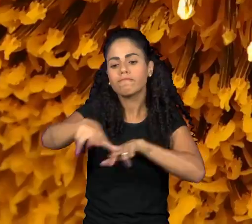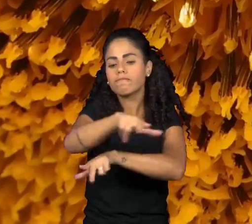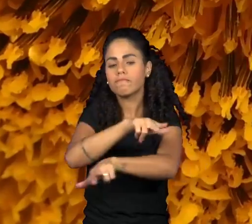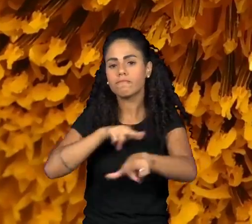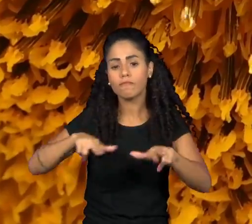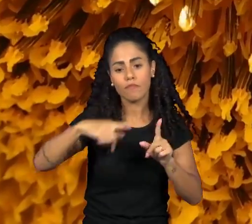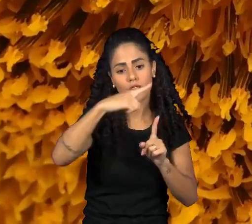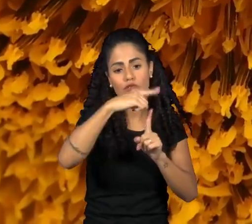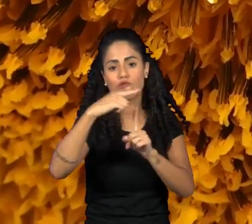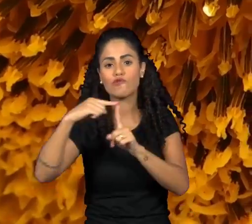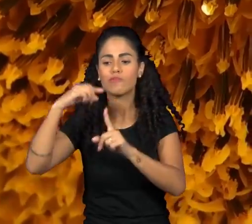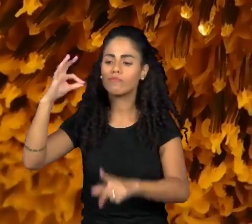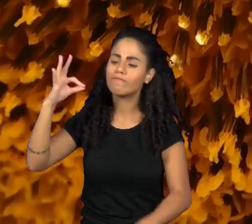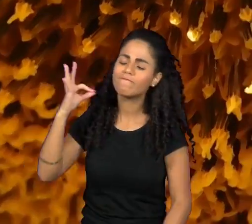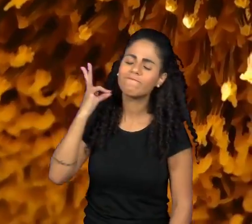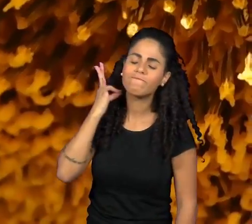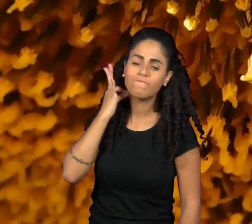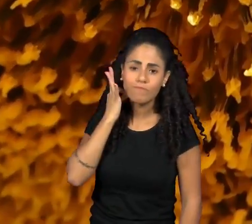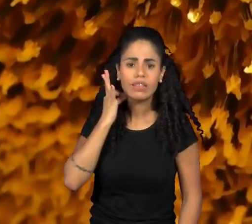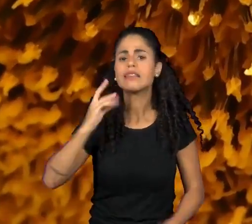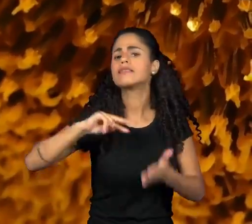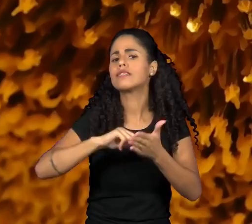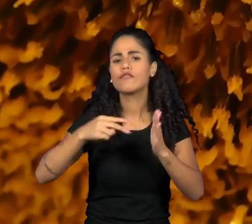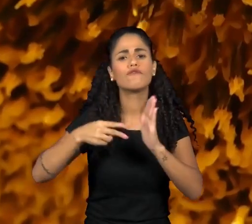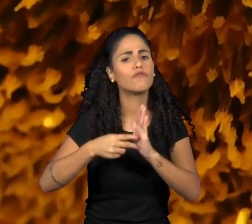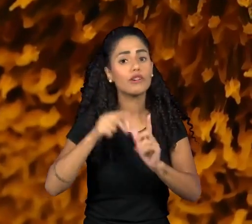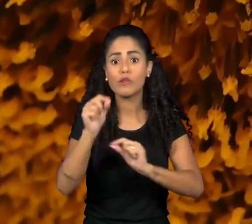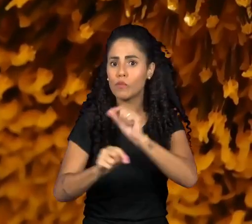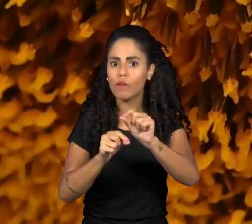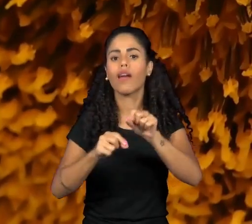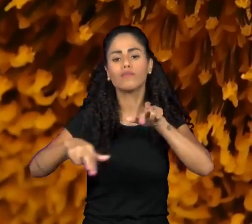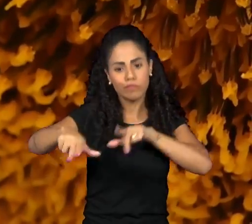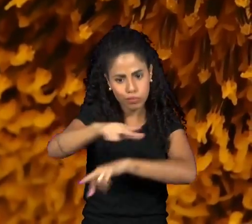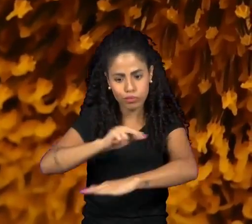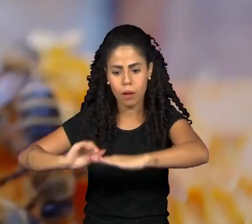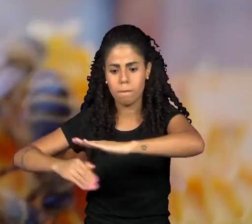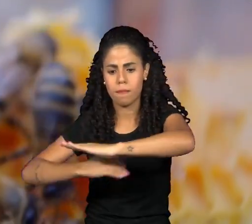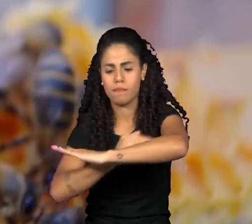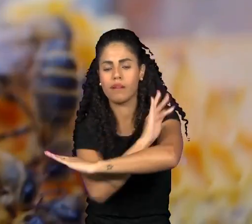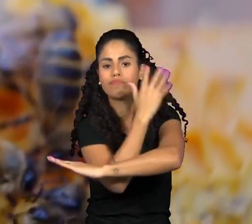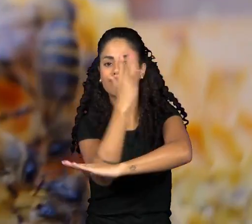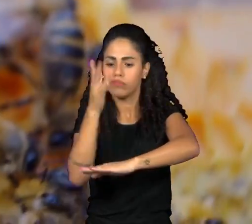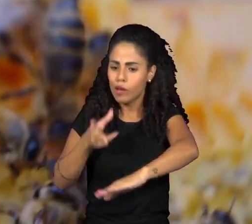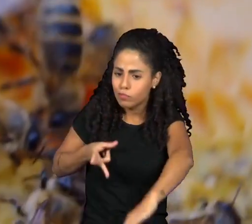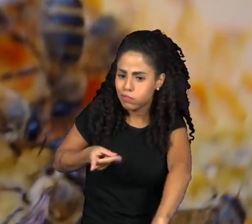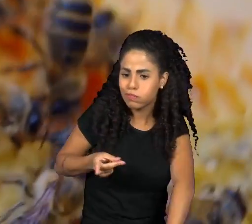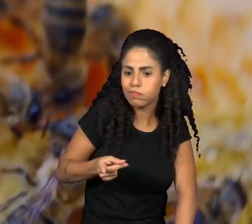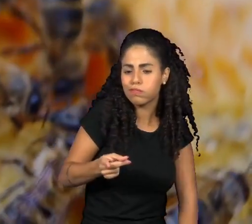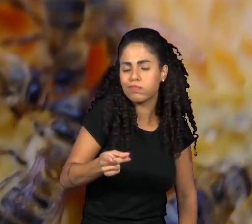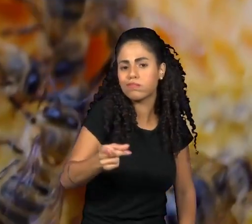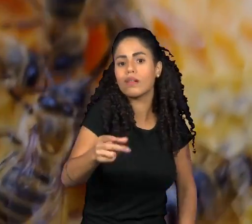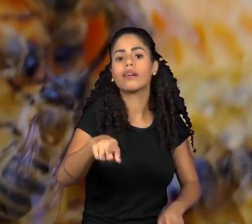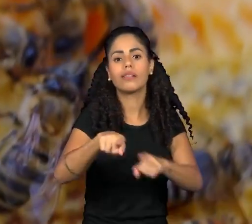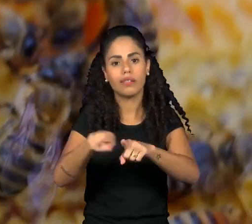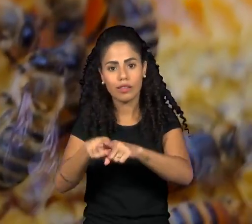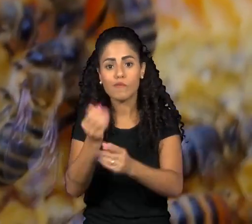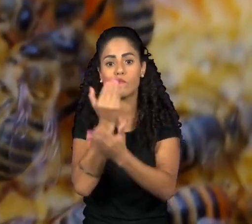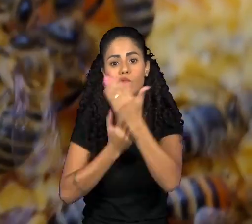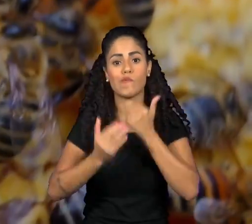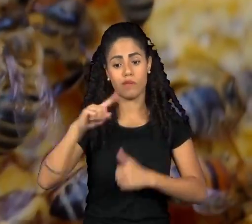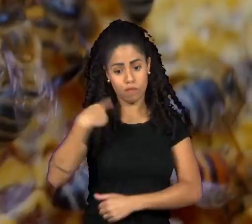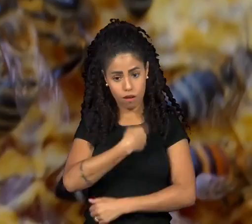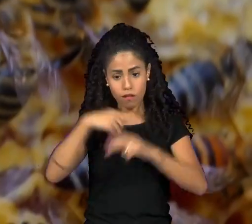abelhas significa garantir a conservação da biodiversidade mundial e a produção de alimentos para a nossa